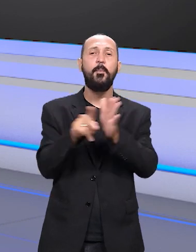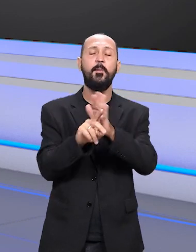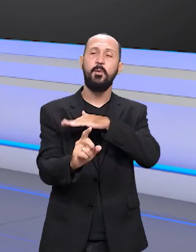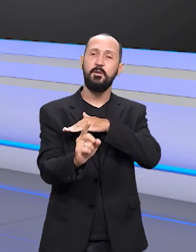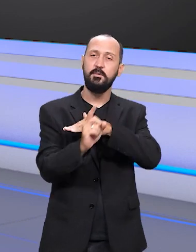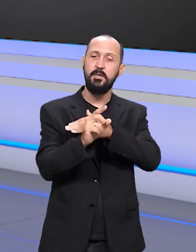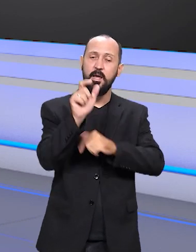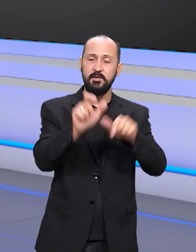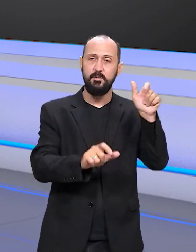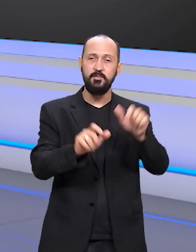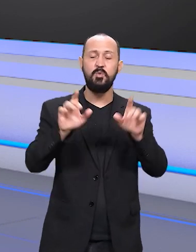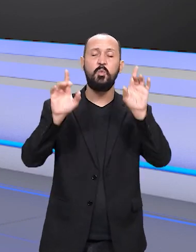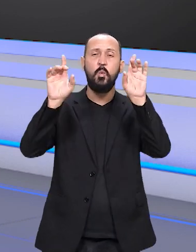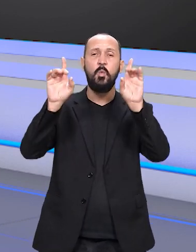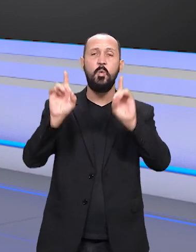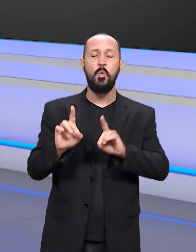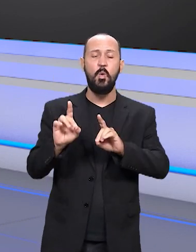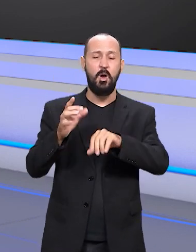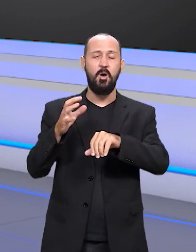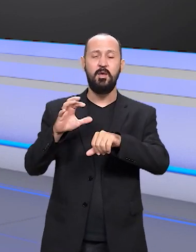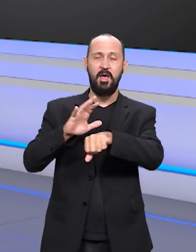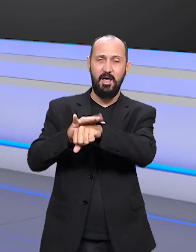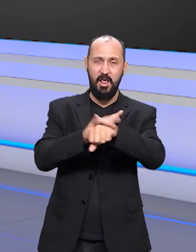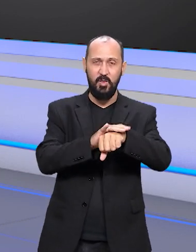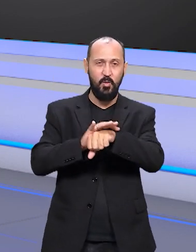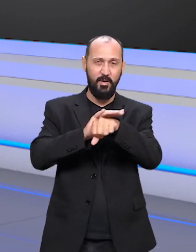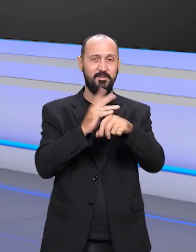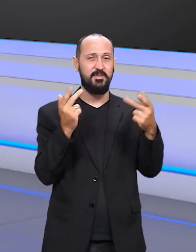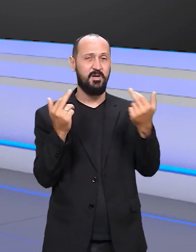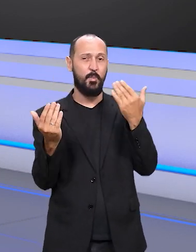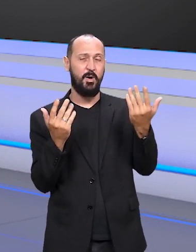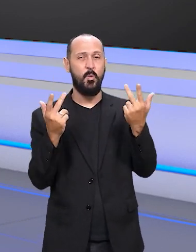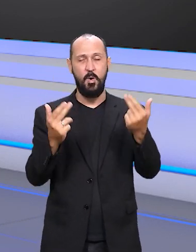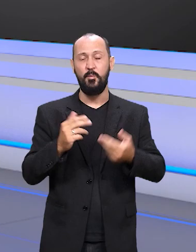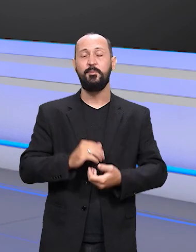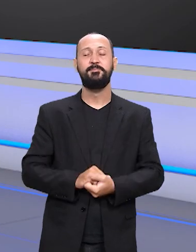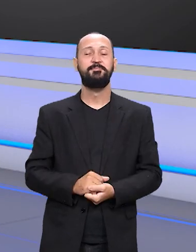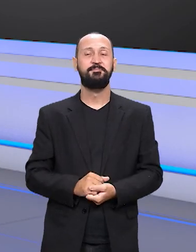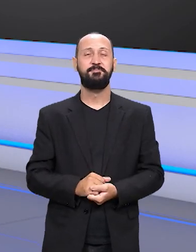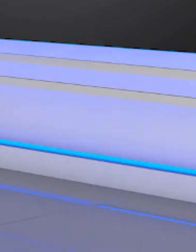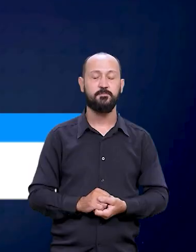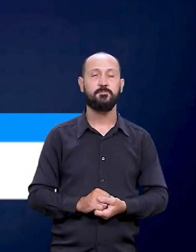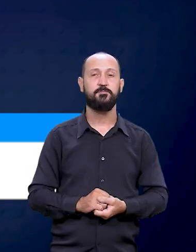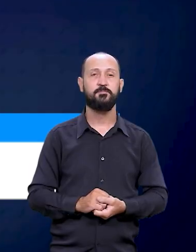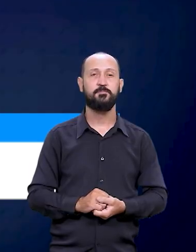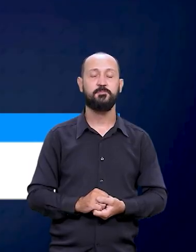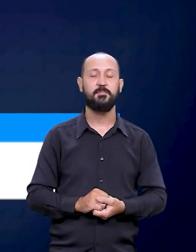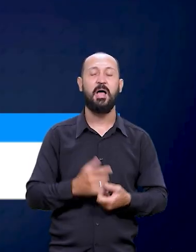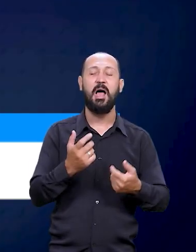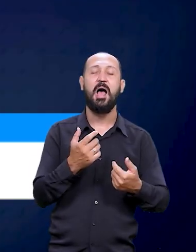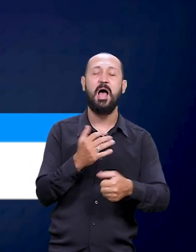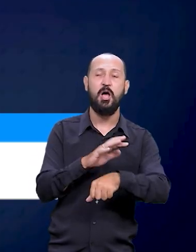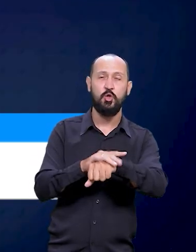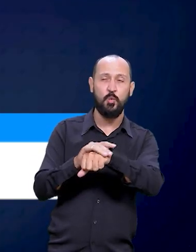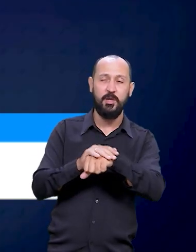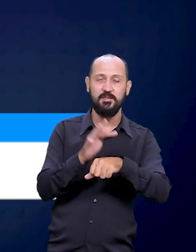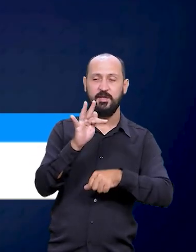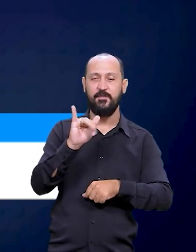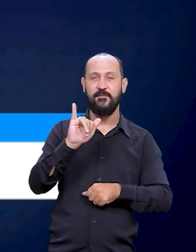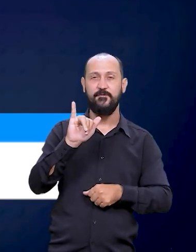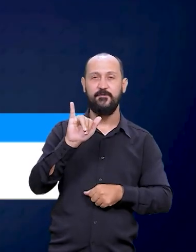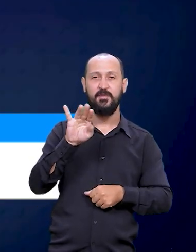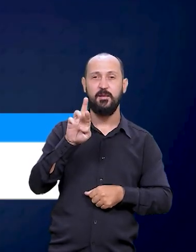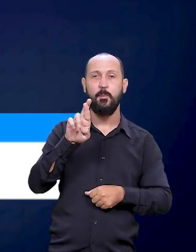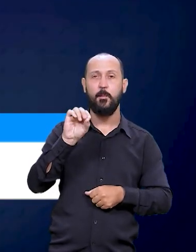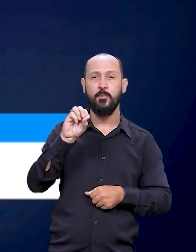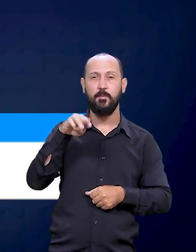diretrizes destinadas ao atendimento a pessoas portadoras de fibromialgia em Mato Grosso do Sul. A fibromialgia foi incluída no